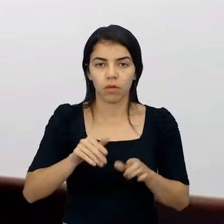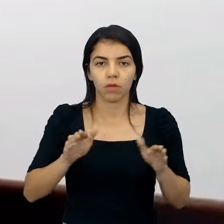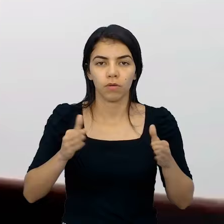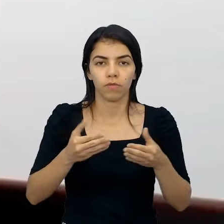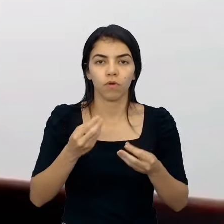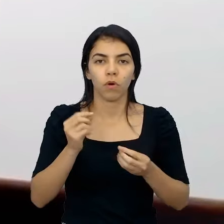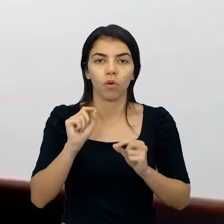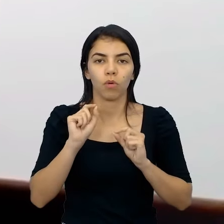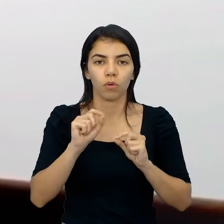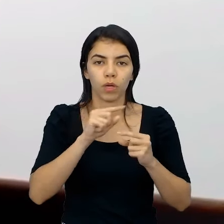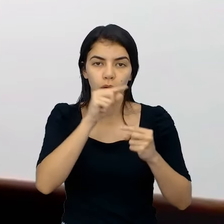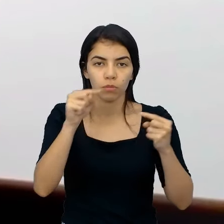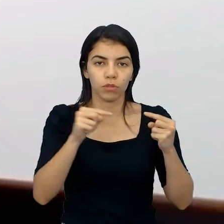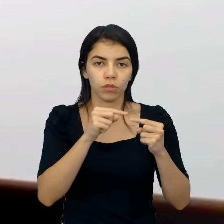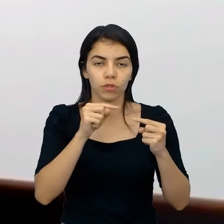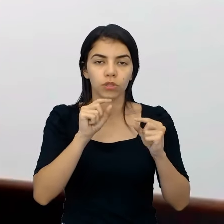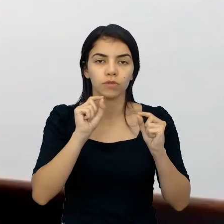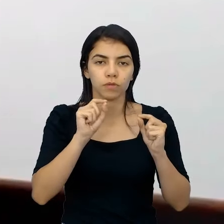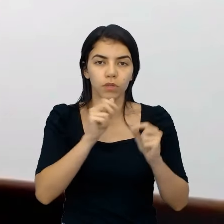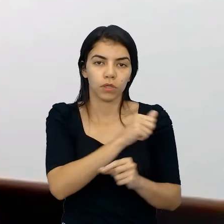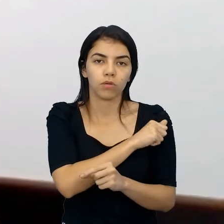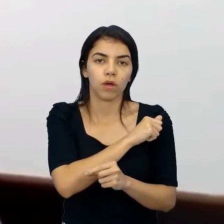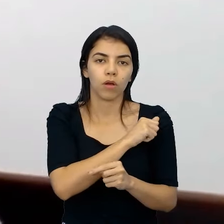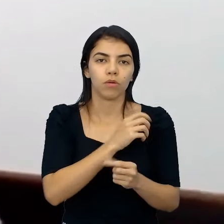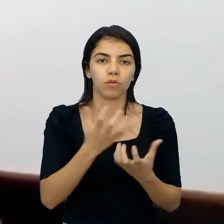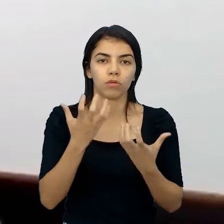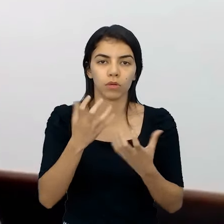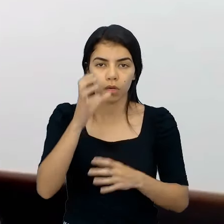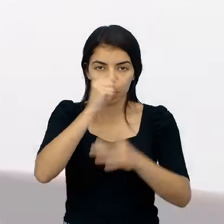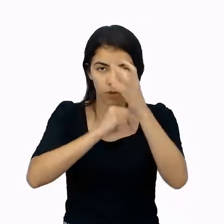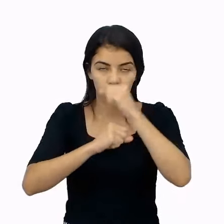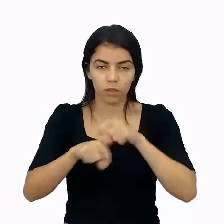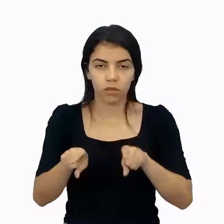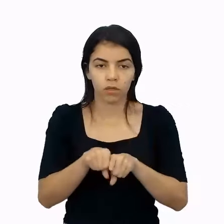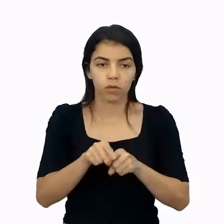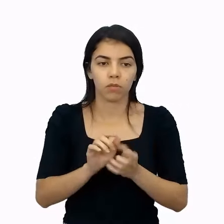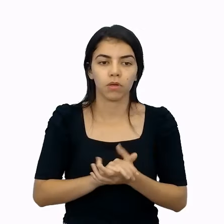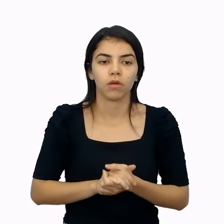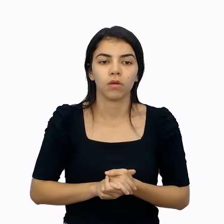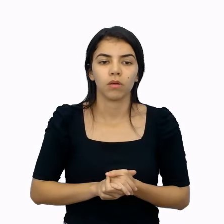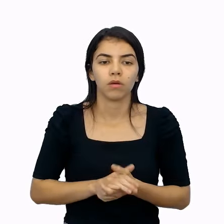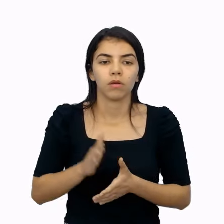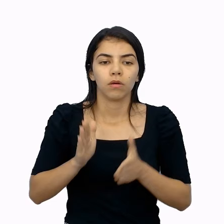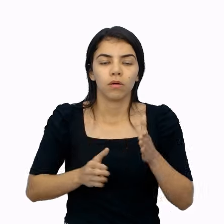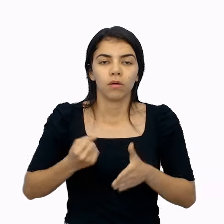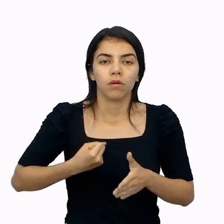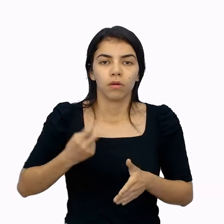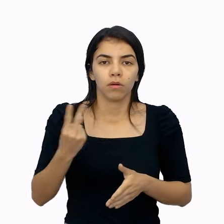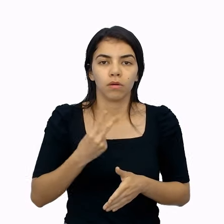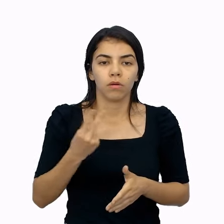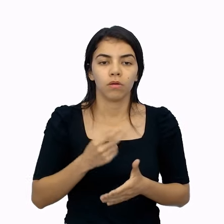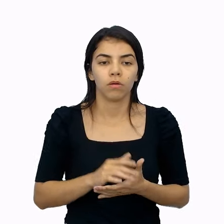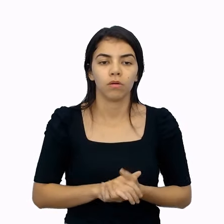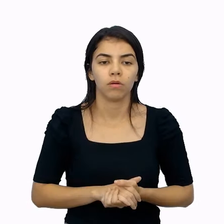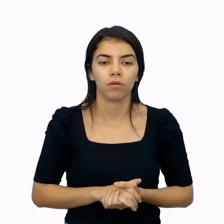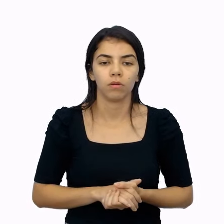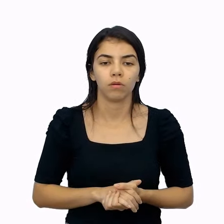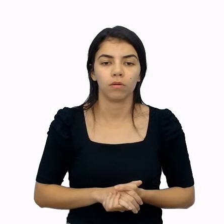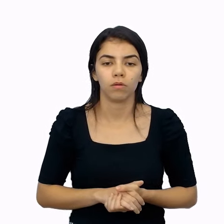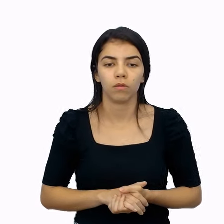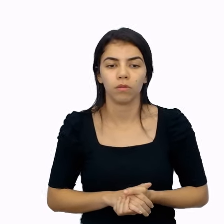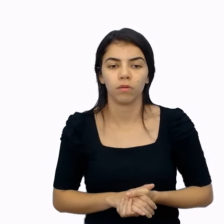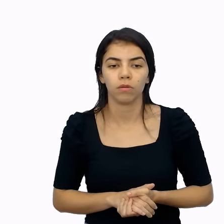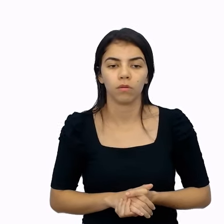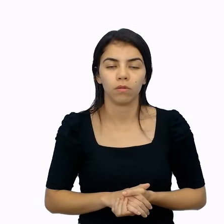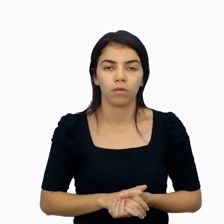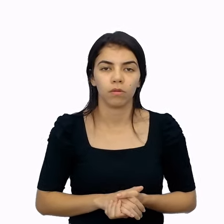naquilo que eu quero que os meus estudantes alcancem, tá bom? Então, vamos agora para um segundo momento desse passo, já vamos para a parte